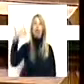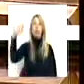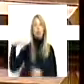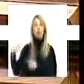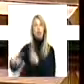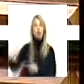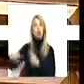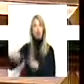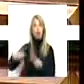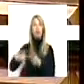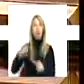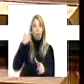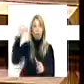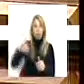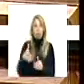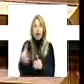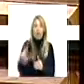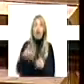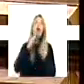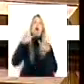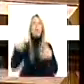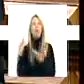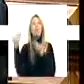futuro próximo podem dar também no novo